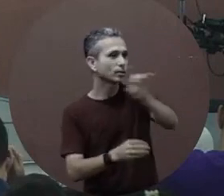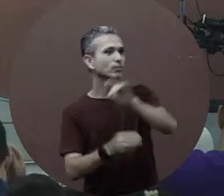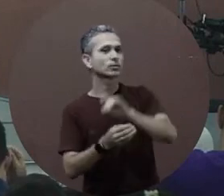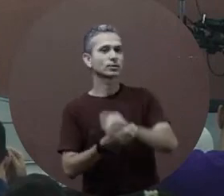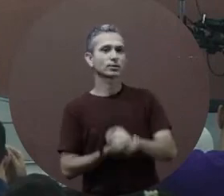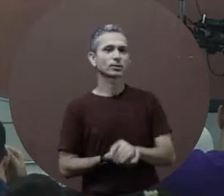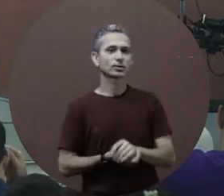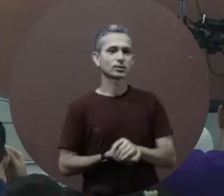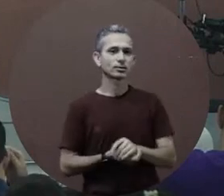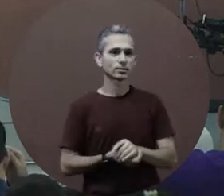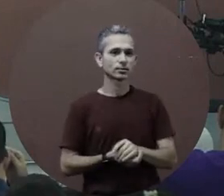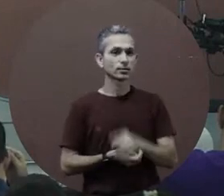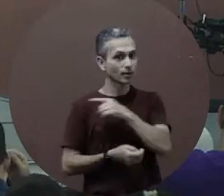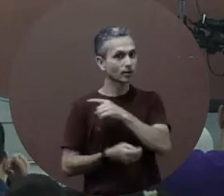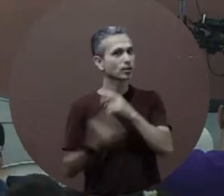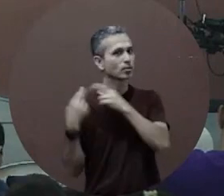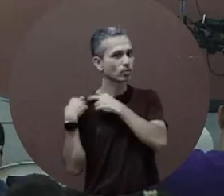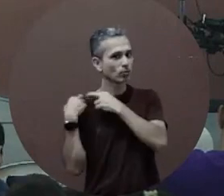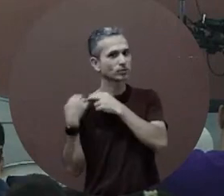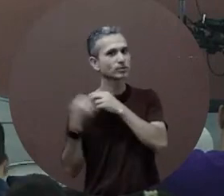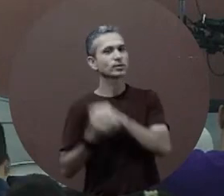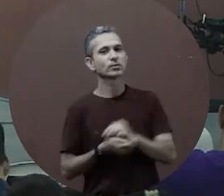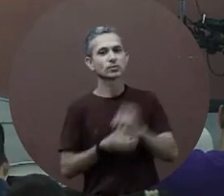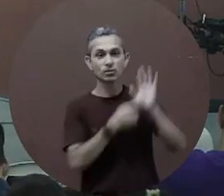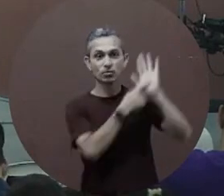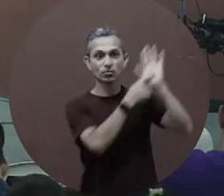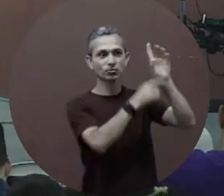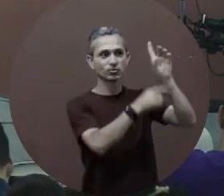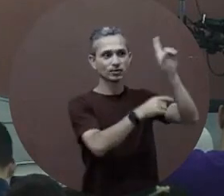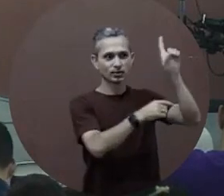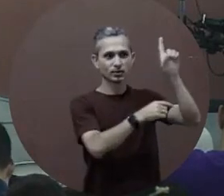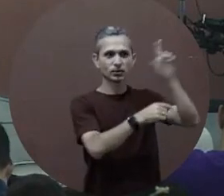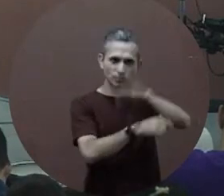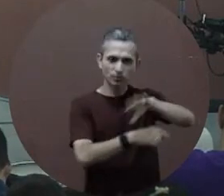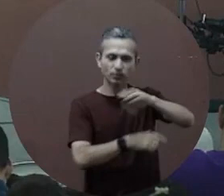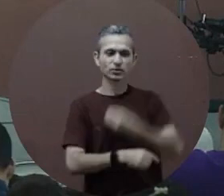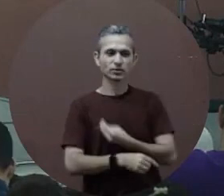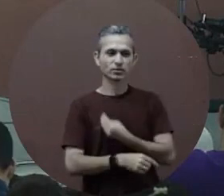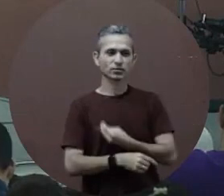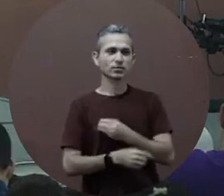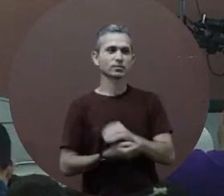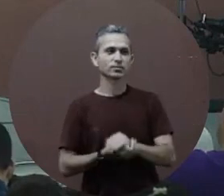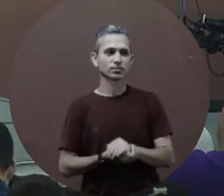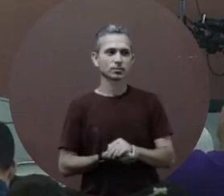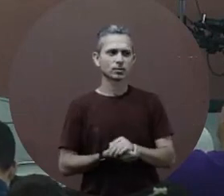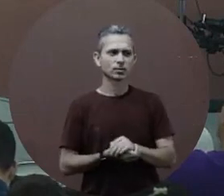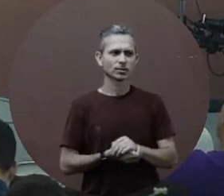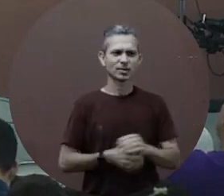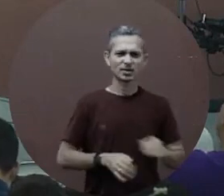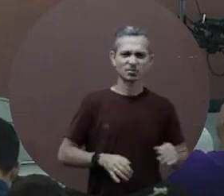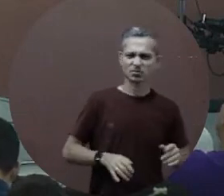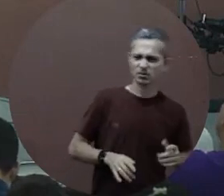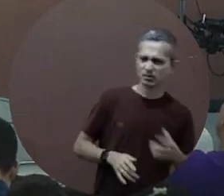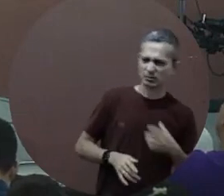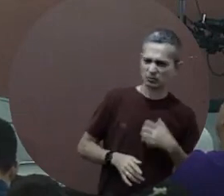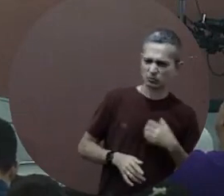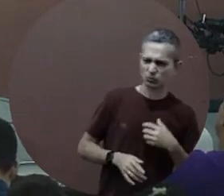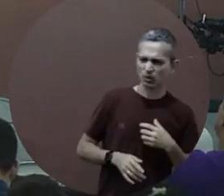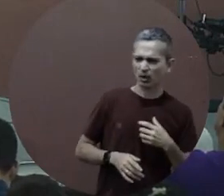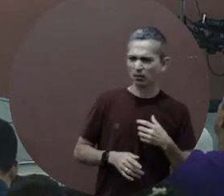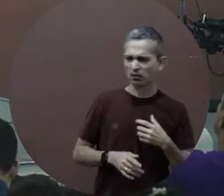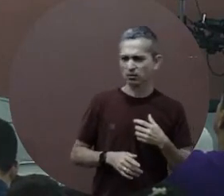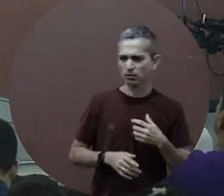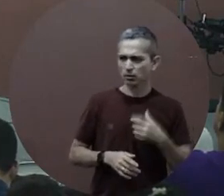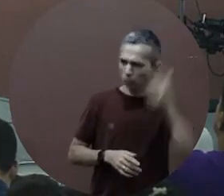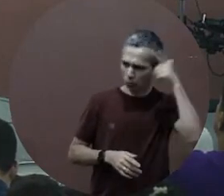que eles possam fazer isto com alegria e não gemendo, do contrário, isso não trará proveito a nenhum de